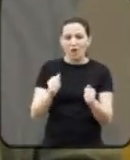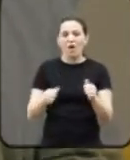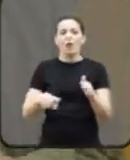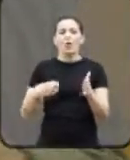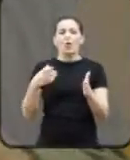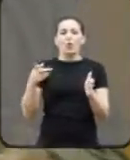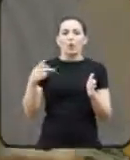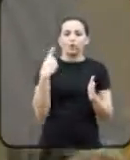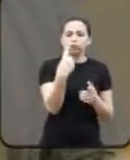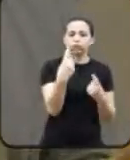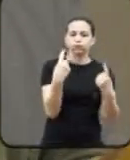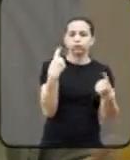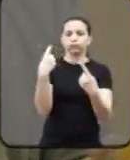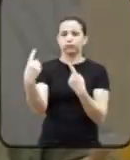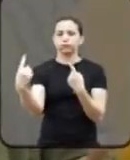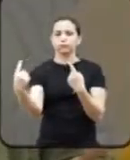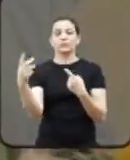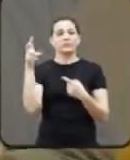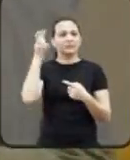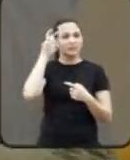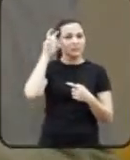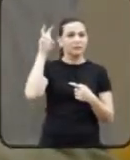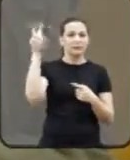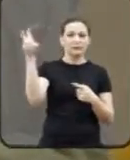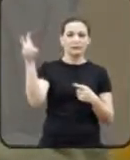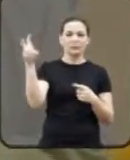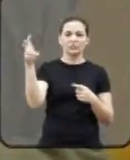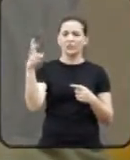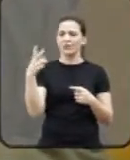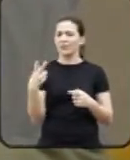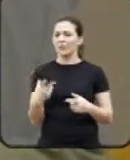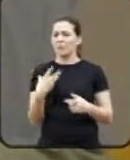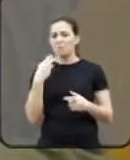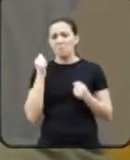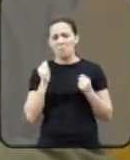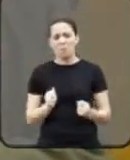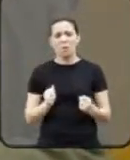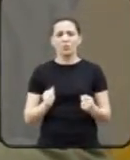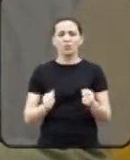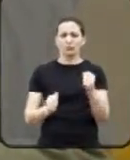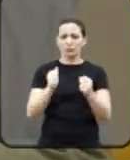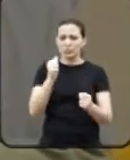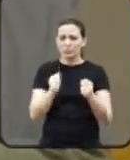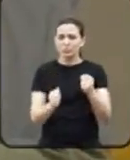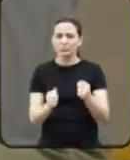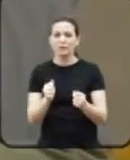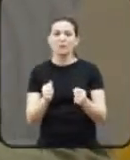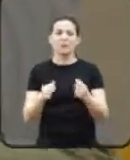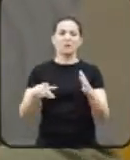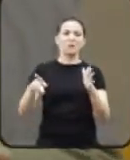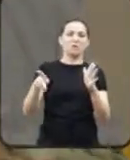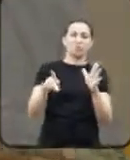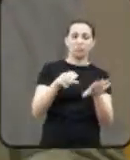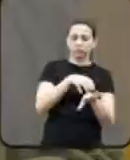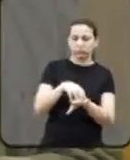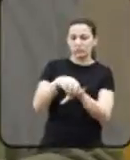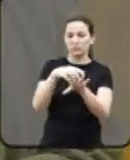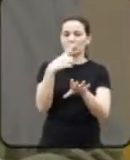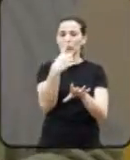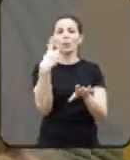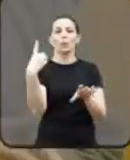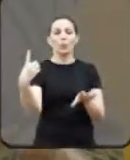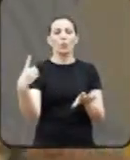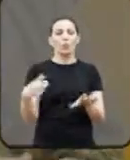individual. Em qualquer país do mundo, qualquer pessoa que tem um pouquinho de inteligência não devia apostar num transporte